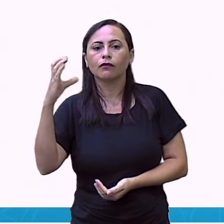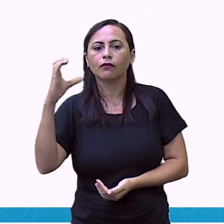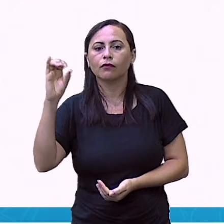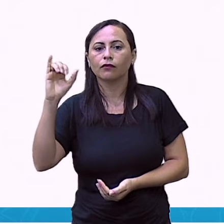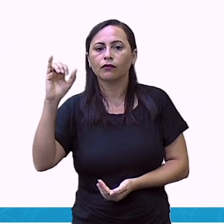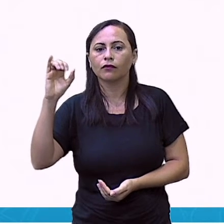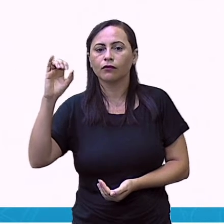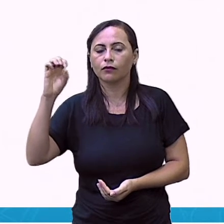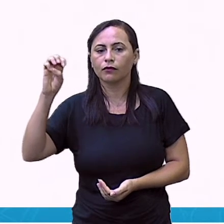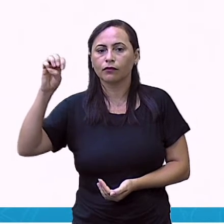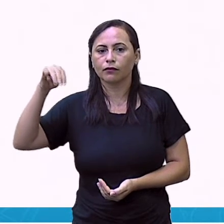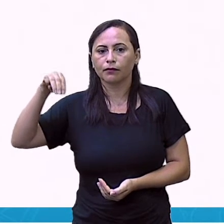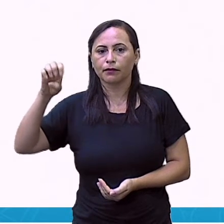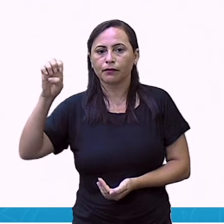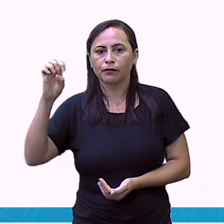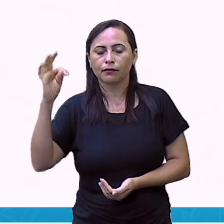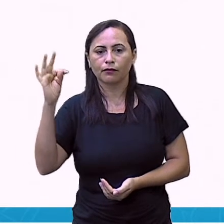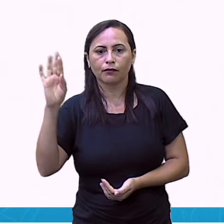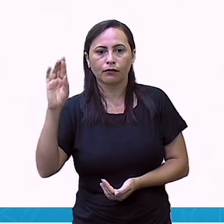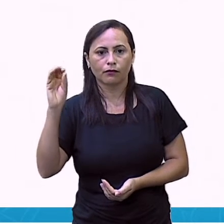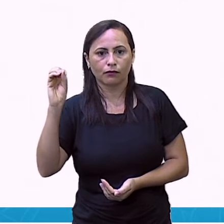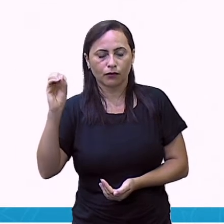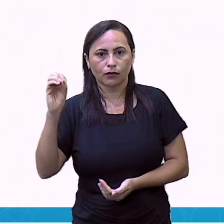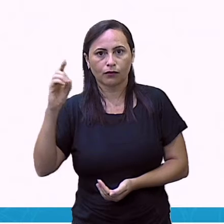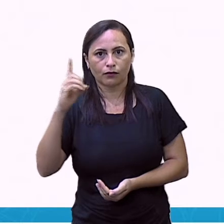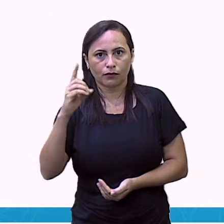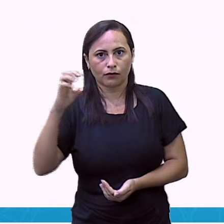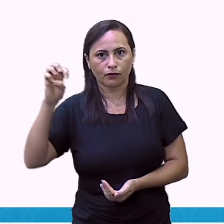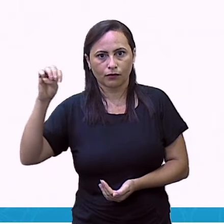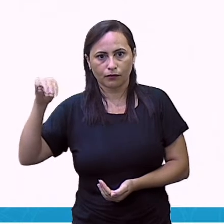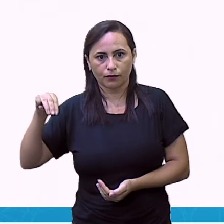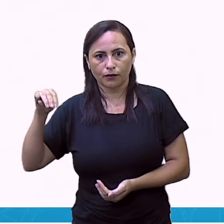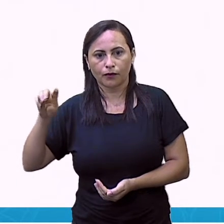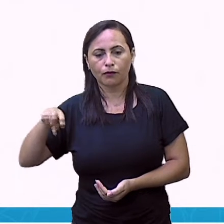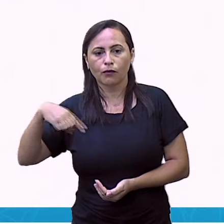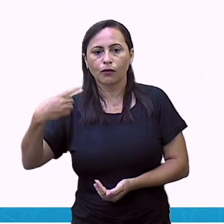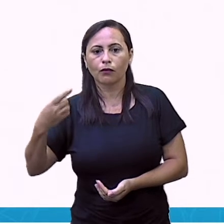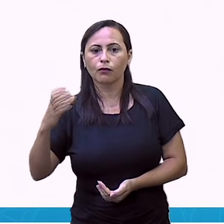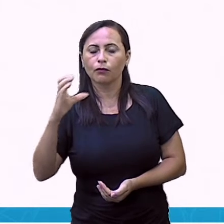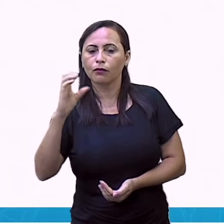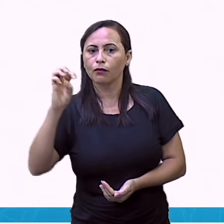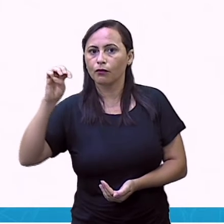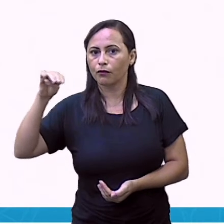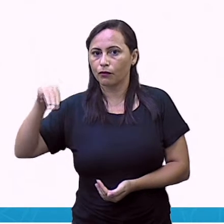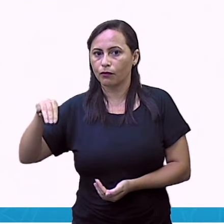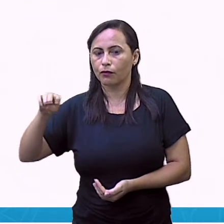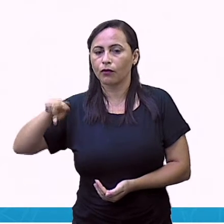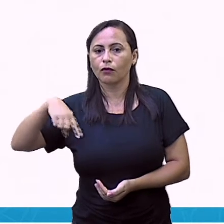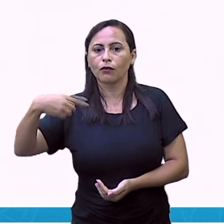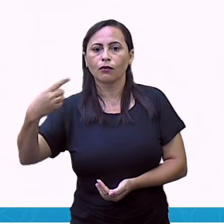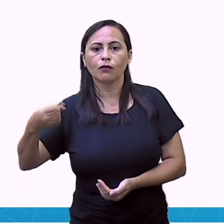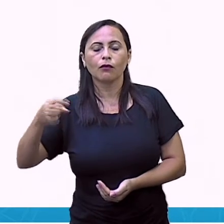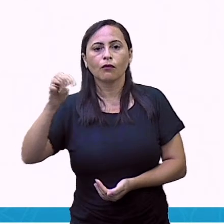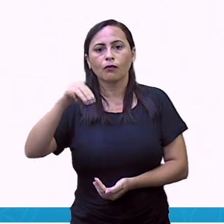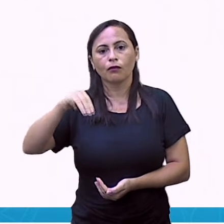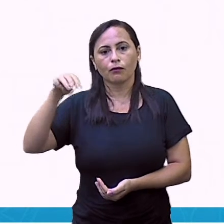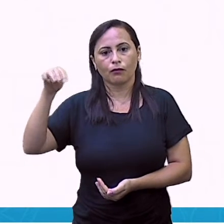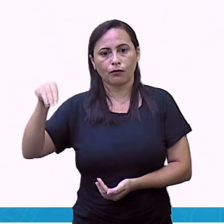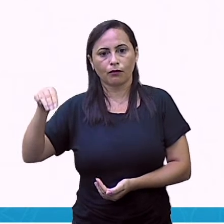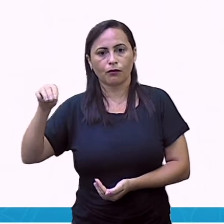Decímetro é DM, centímetro, CM, milímetro,